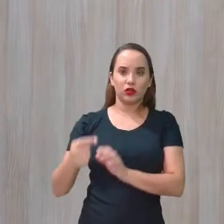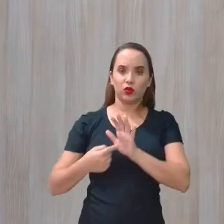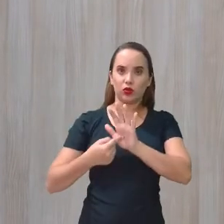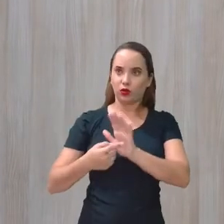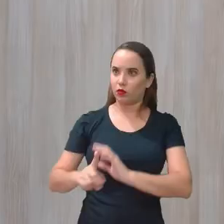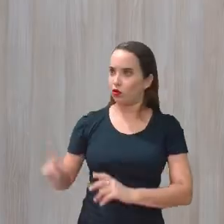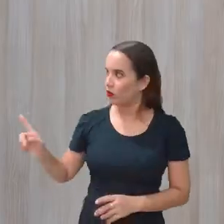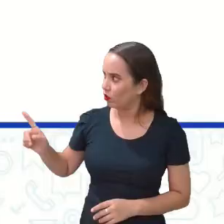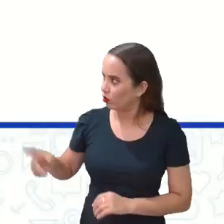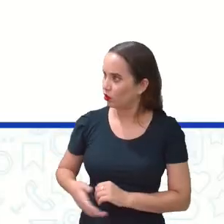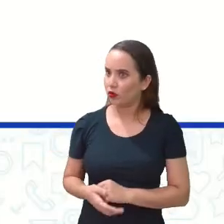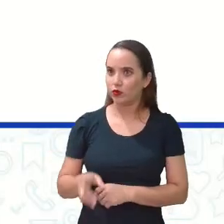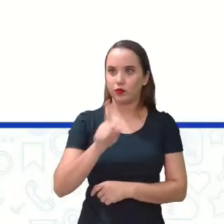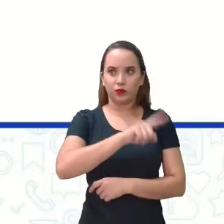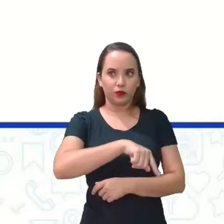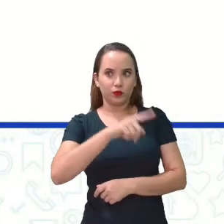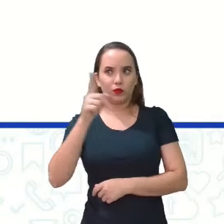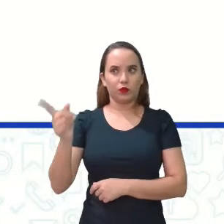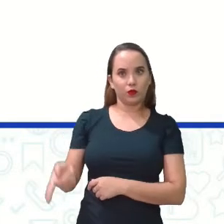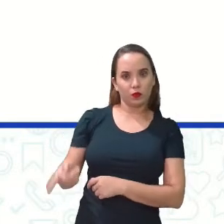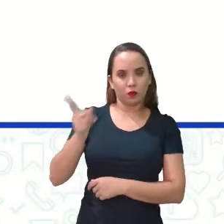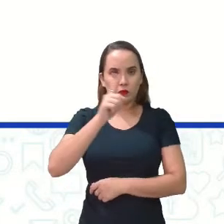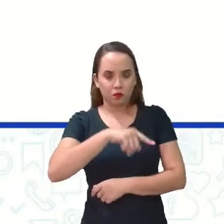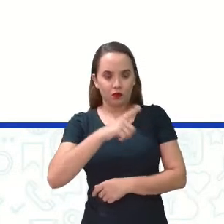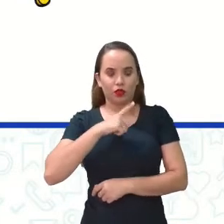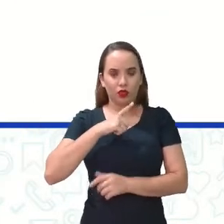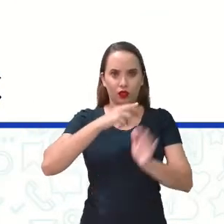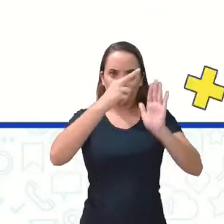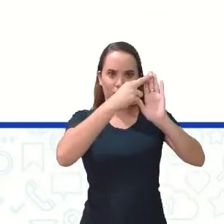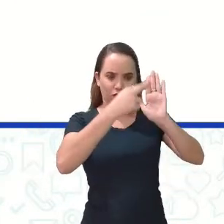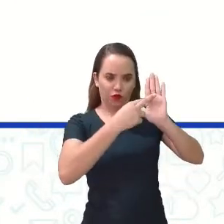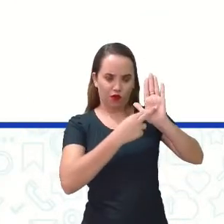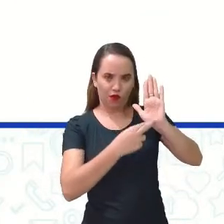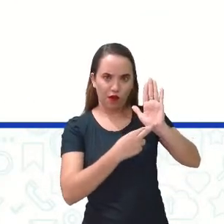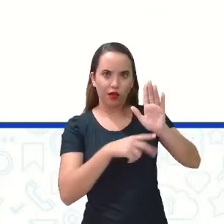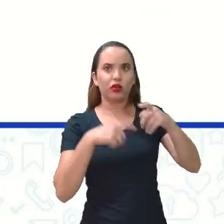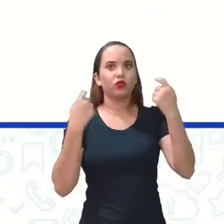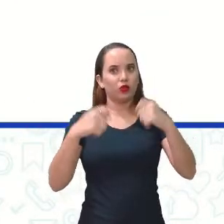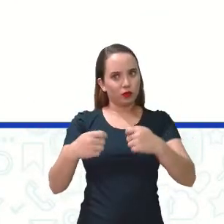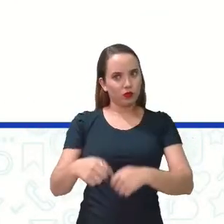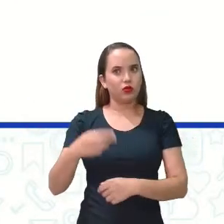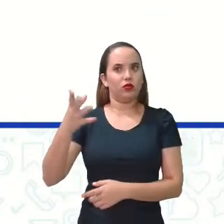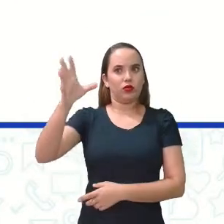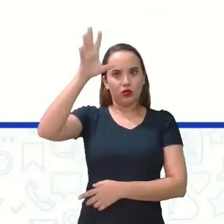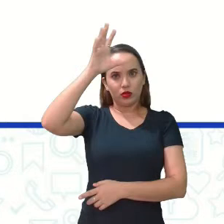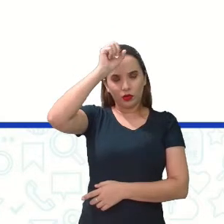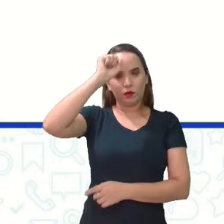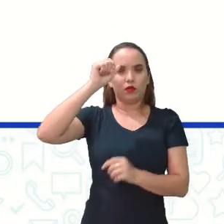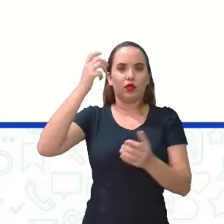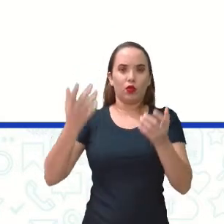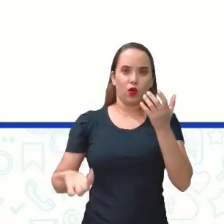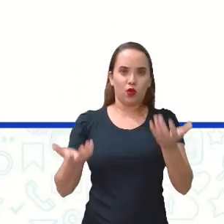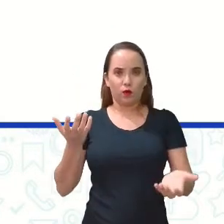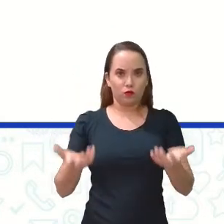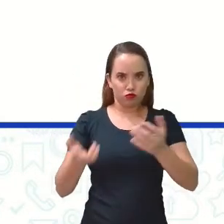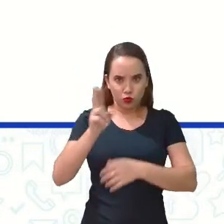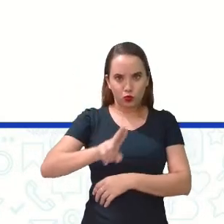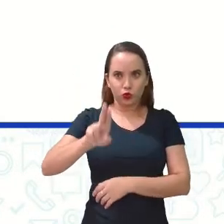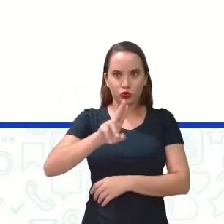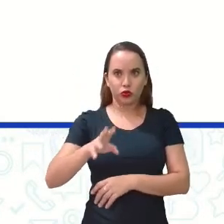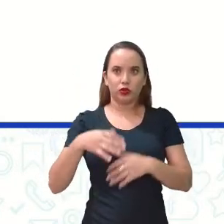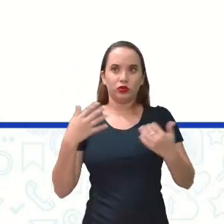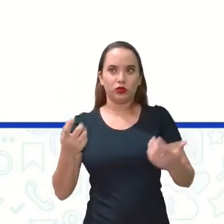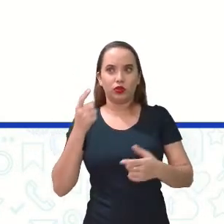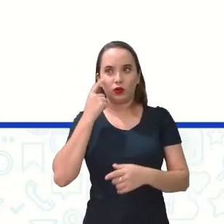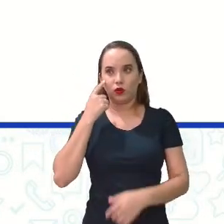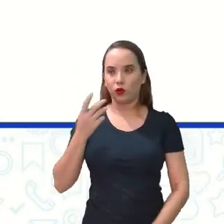ó, multiplicando, dividindo, todas essas regras, a gente vai aprender a fazer isso utilizando uma balança, tá certo? Então, é mais ou